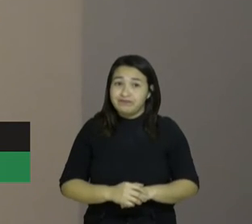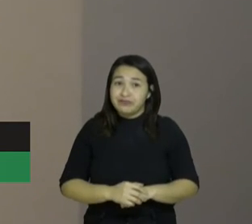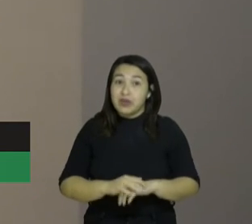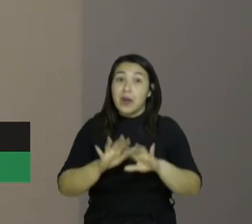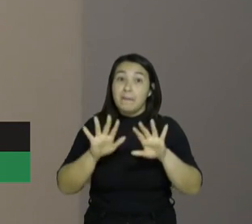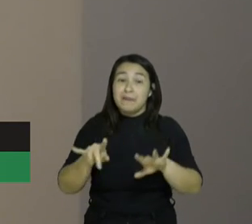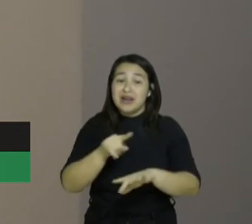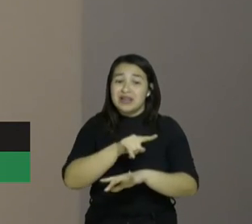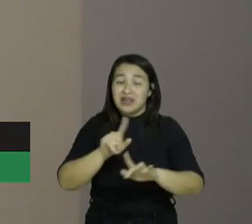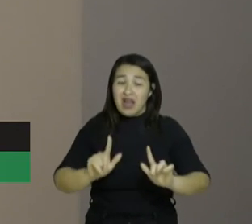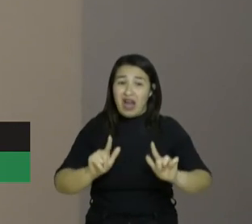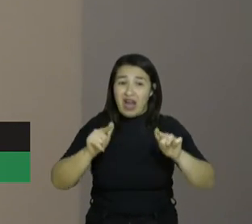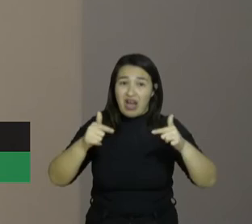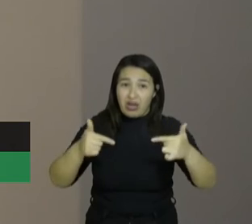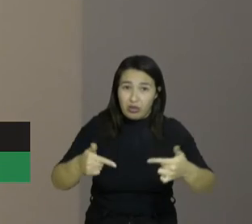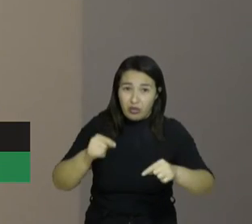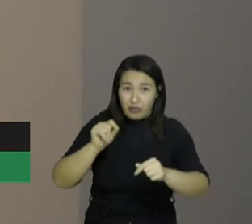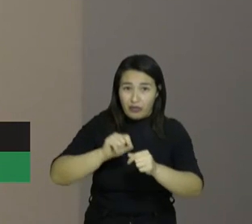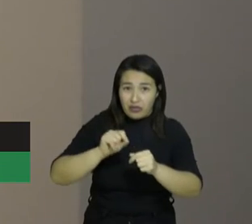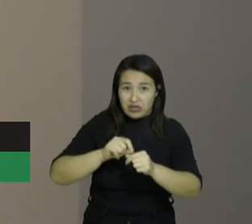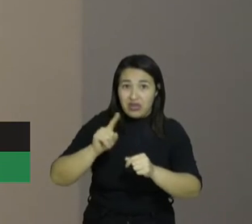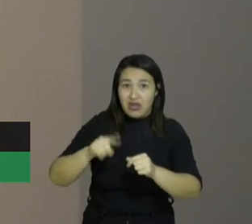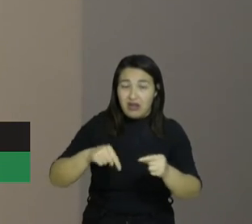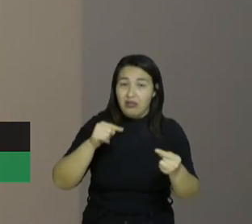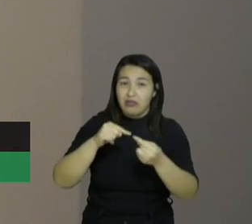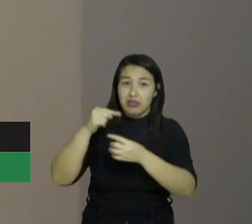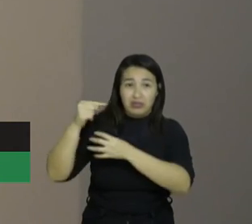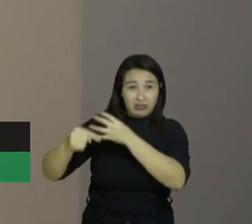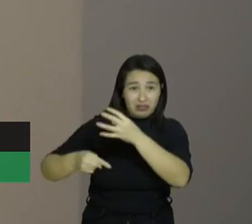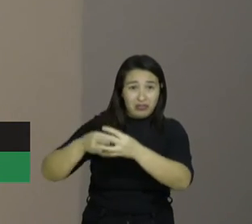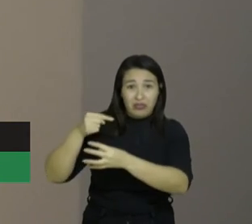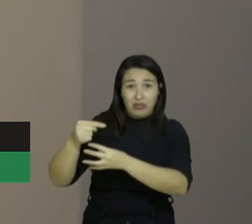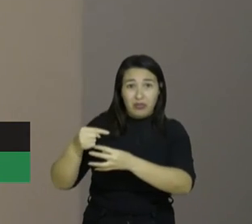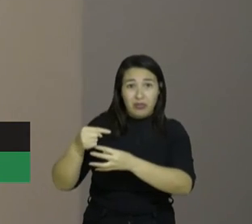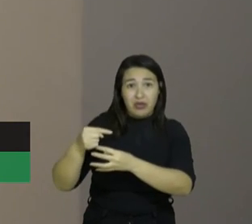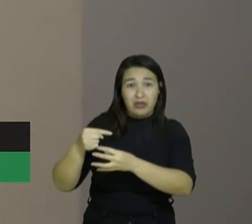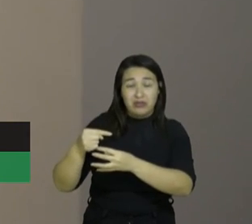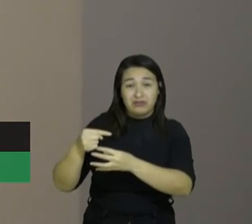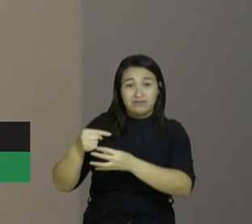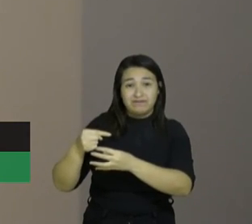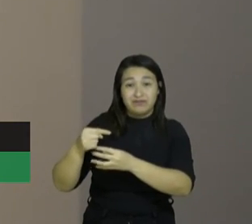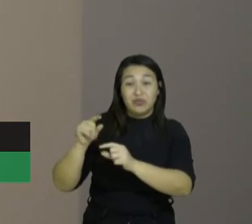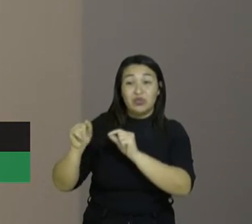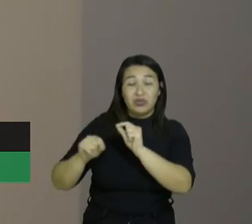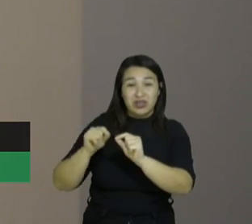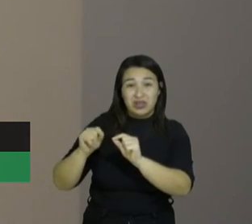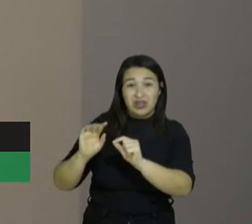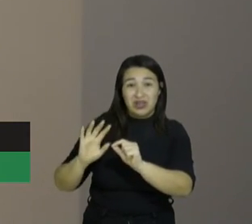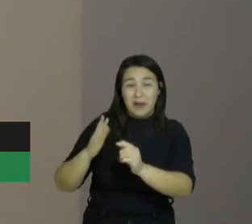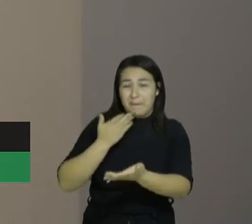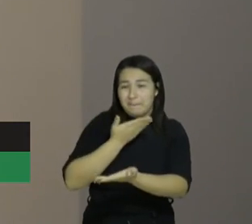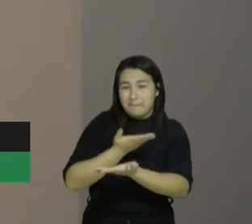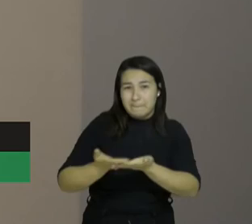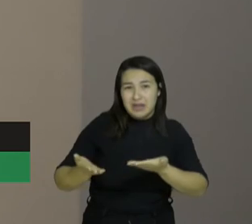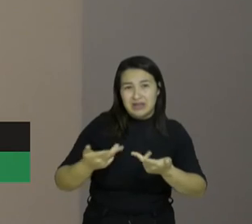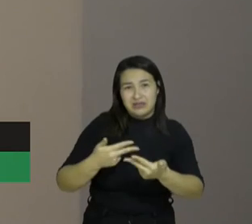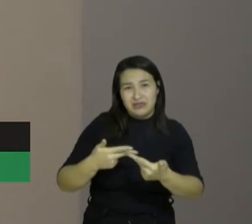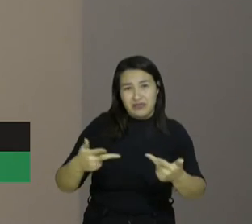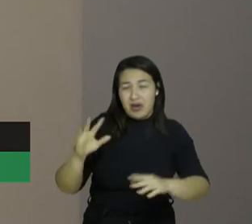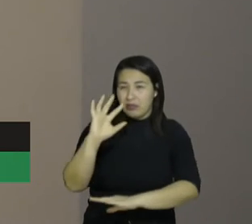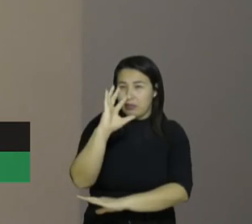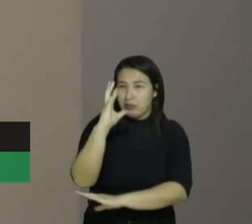Tais ações são globais contribuindo para as mudanças climáticas e para a perda de